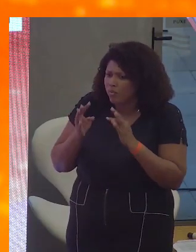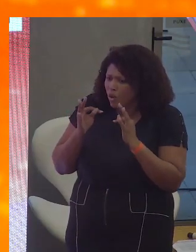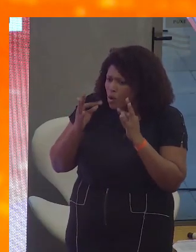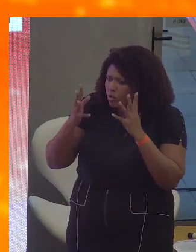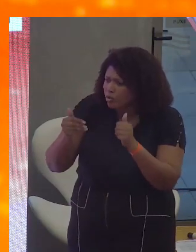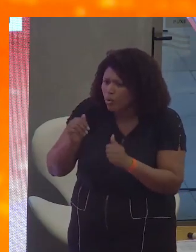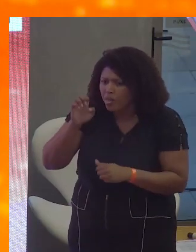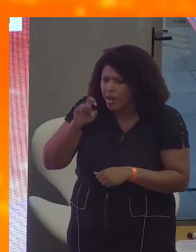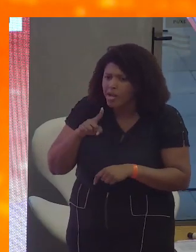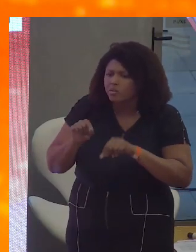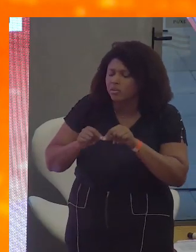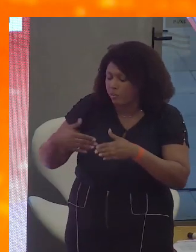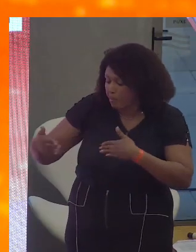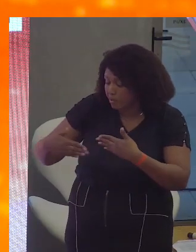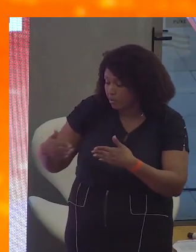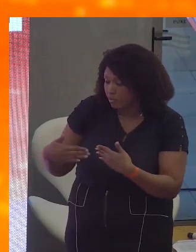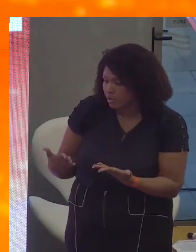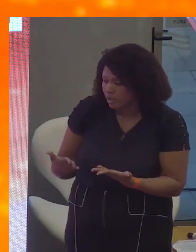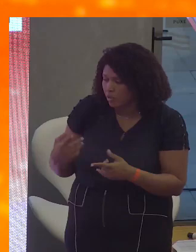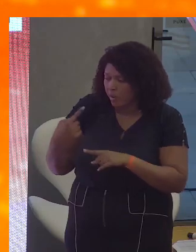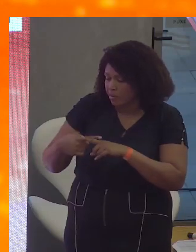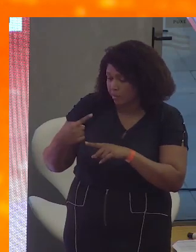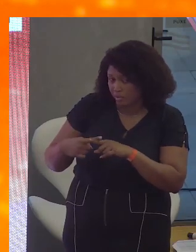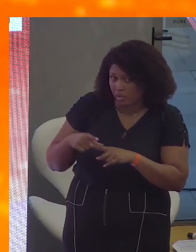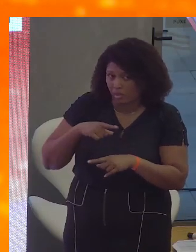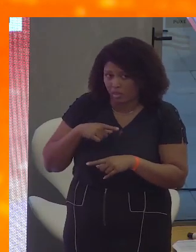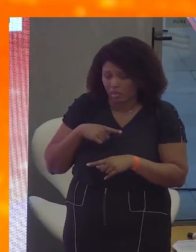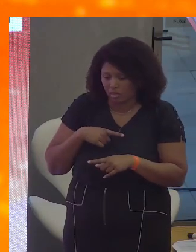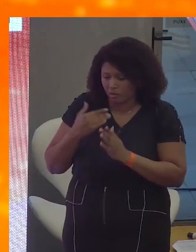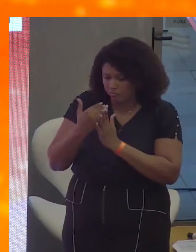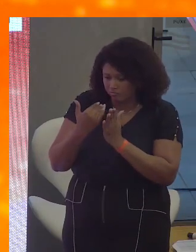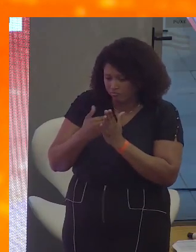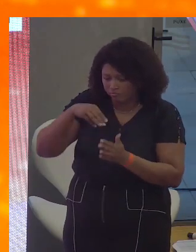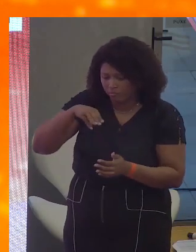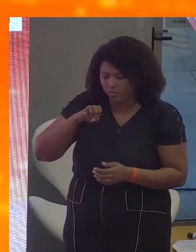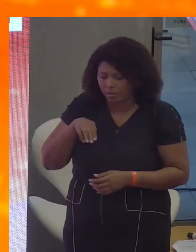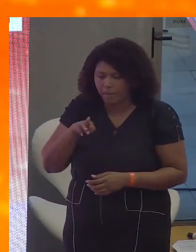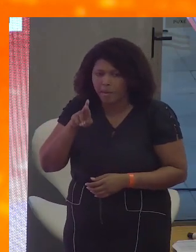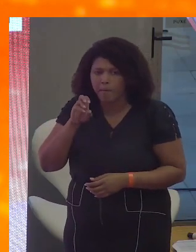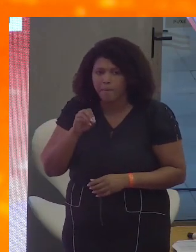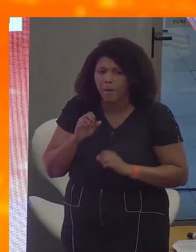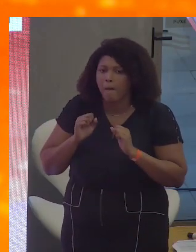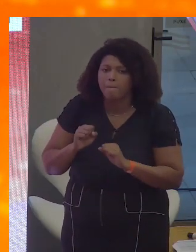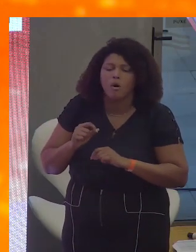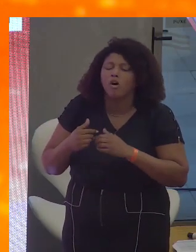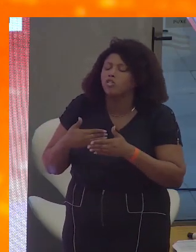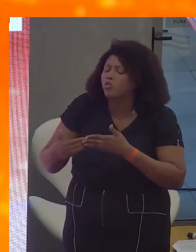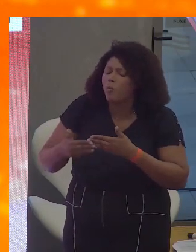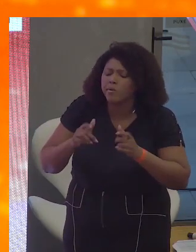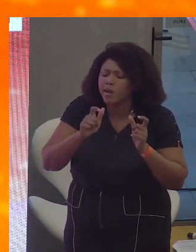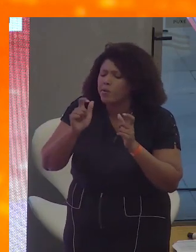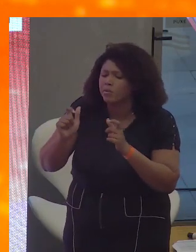que é produzido em um determinado Estado-membro pode ser comercializado em qualquer outro